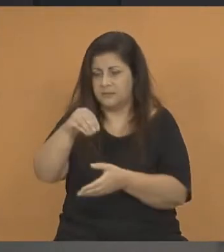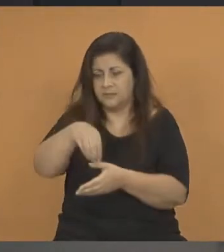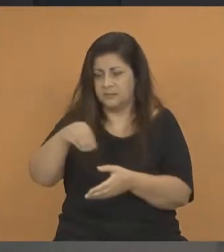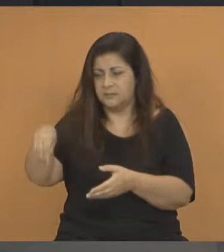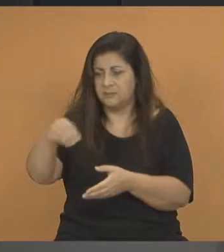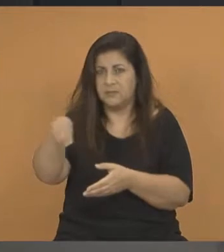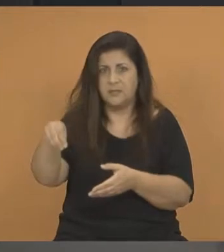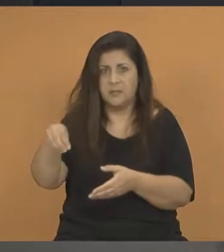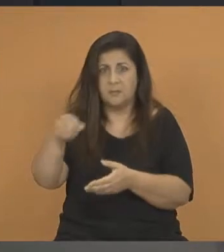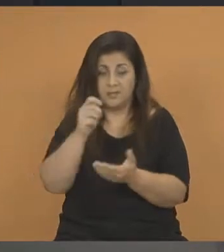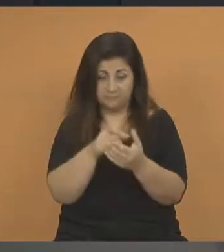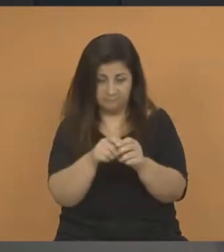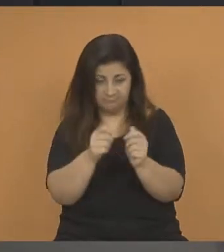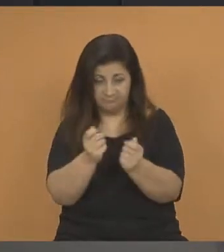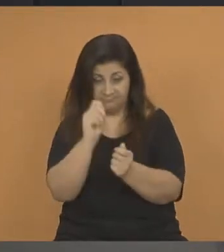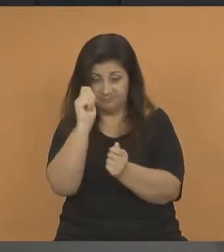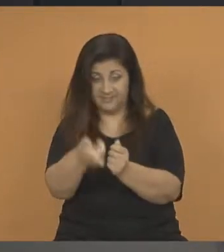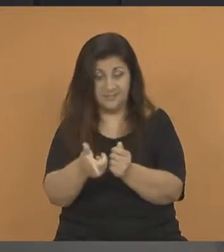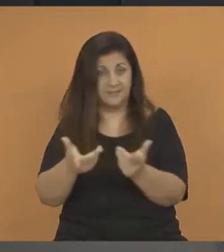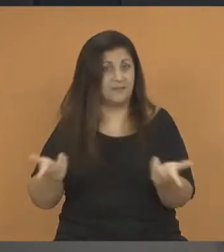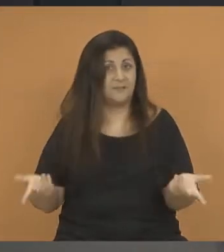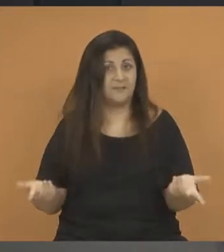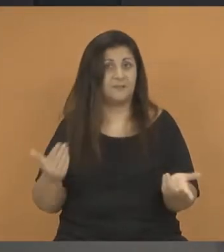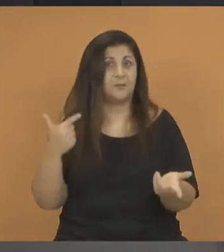dama, truco, o que for,